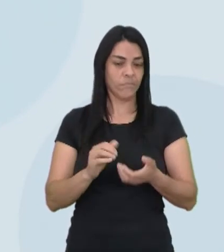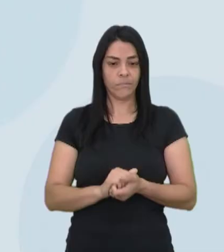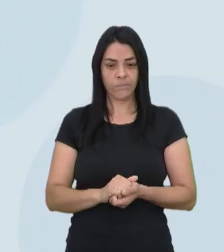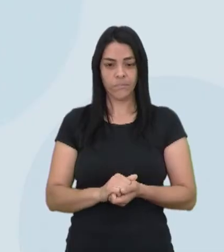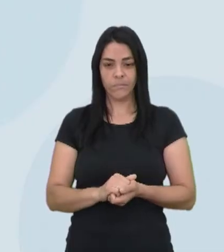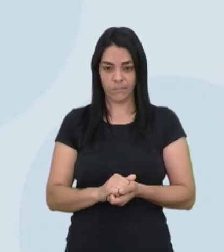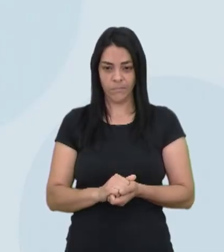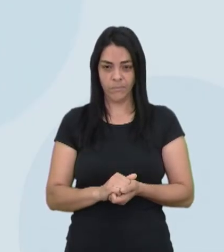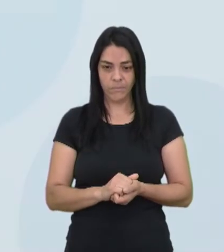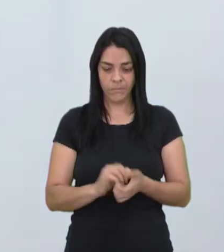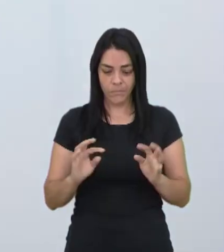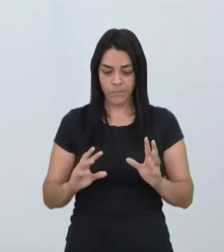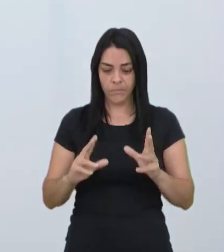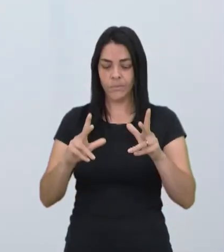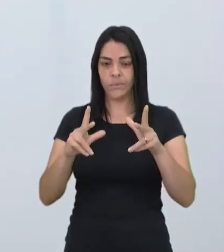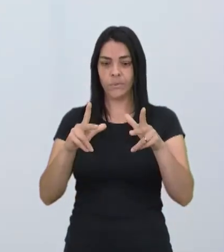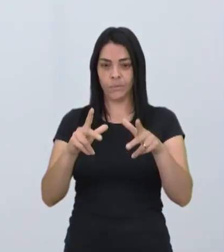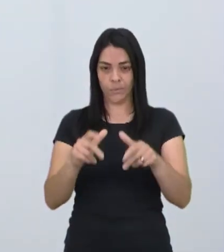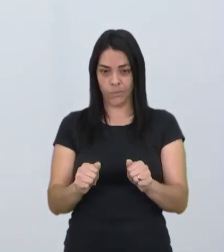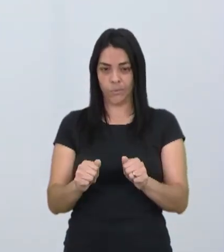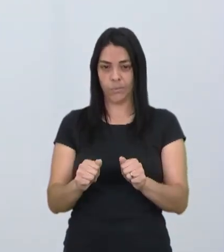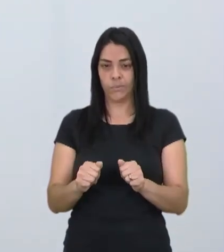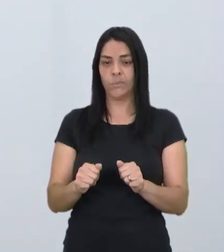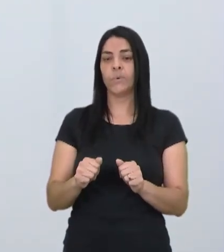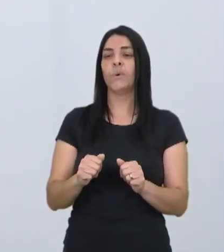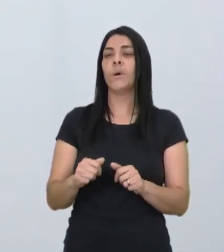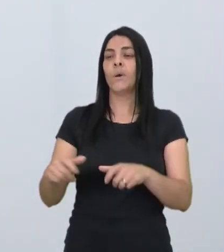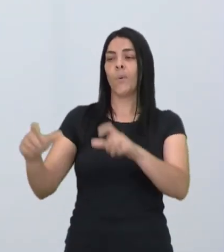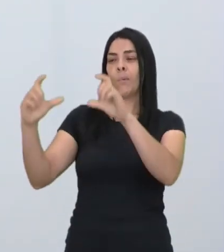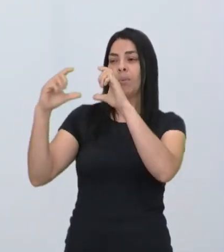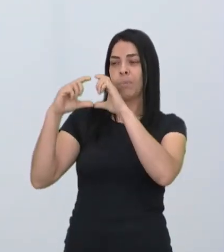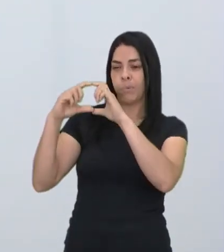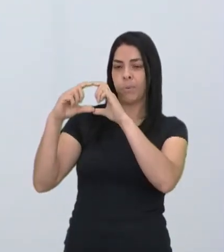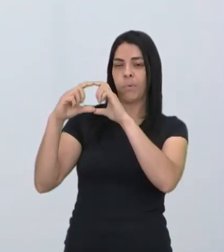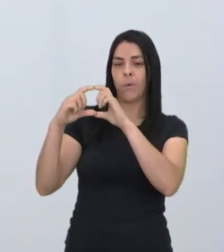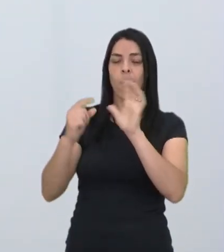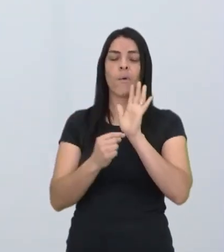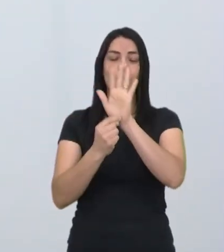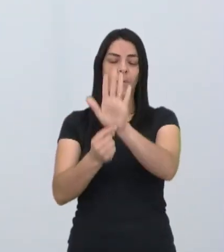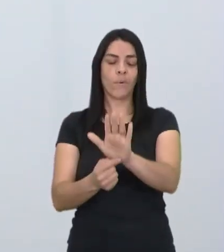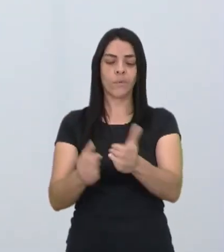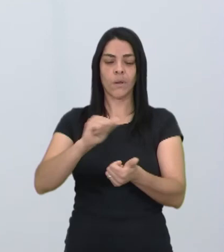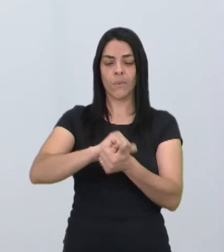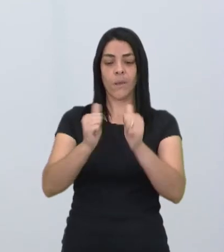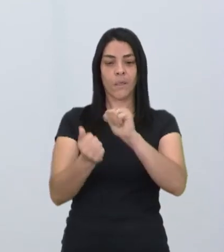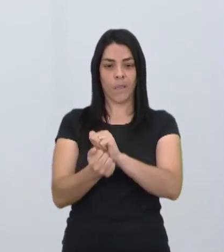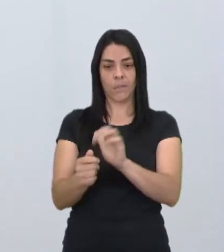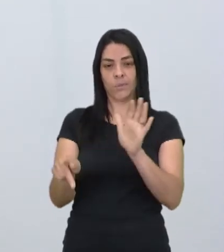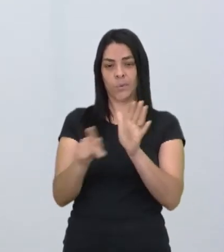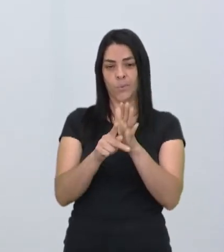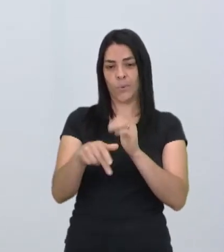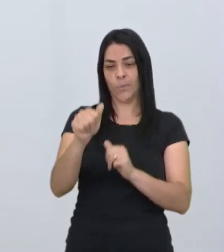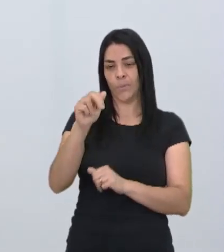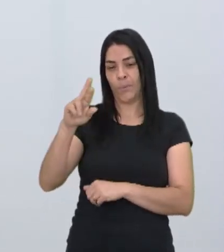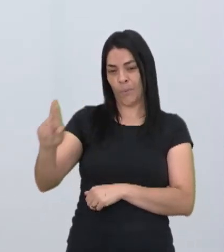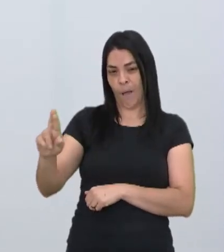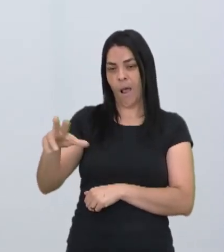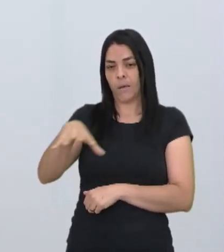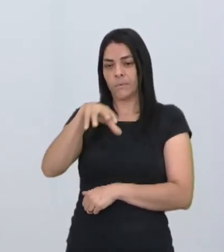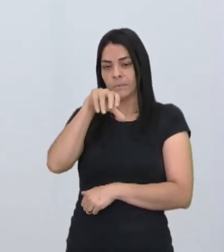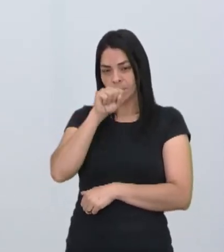São Paulo mostram qualidade do ar, tal. Então isso daí já mostra também uma preocupação nesse sentido,